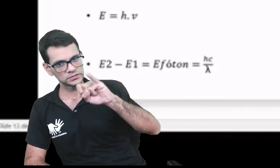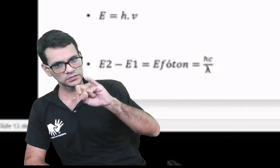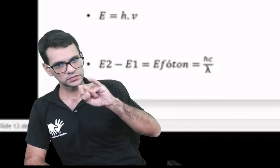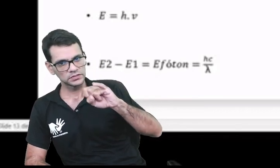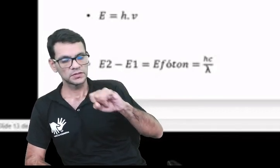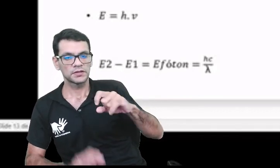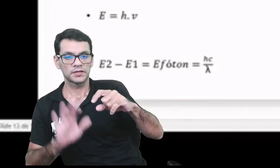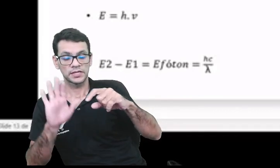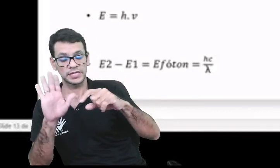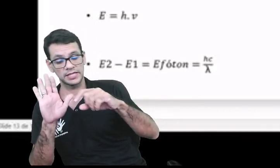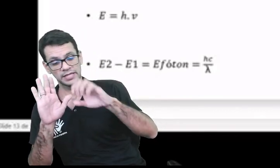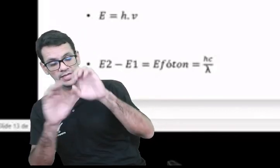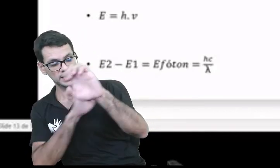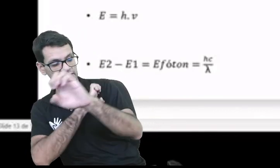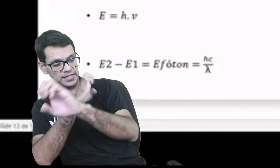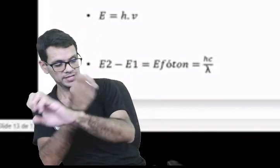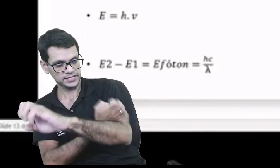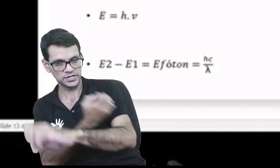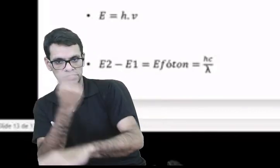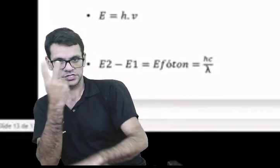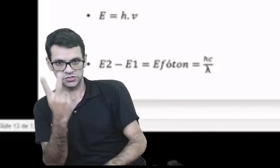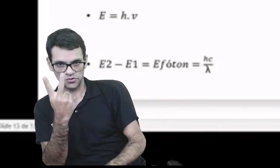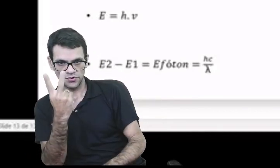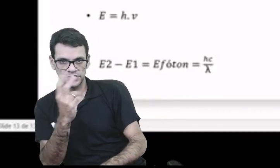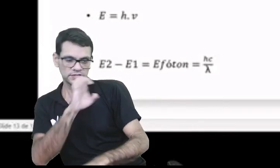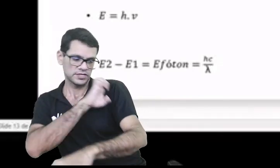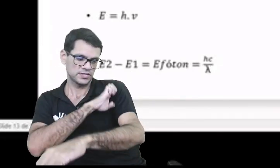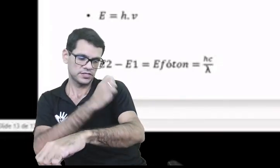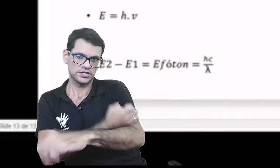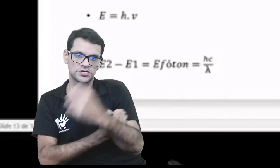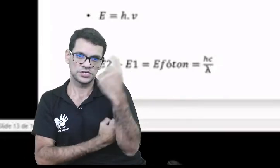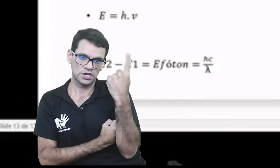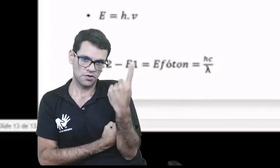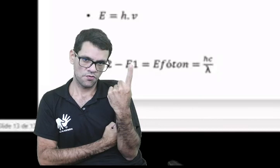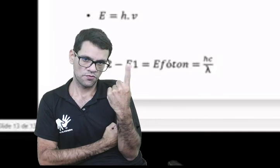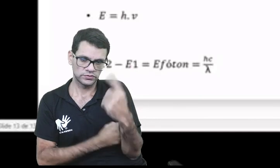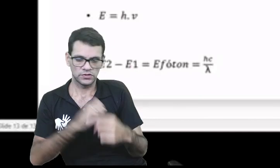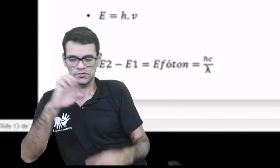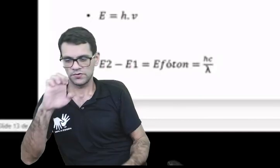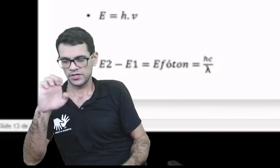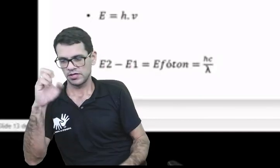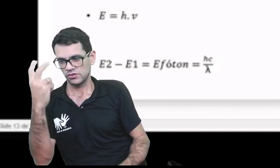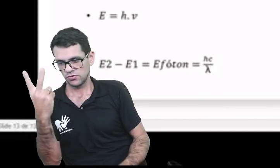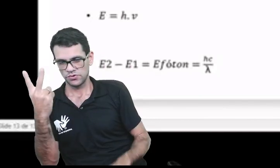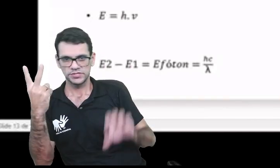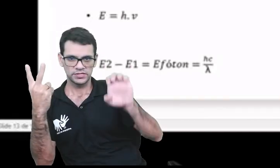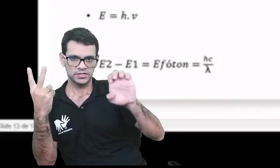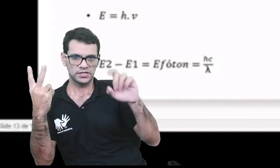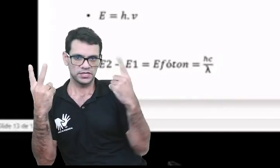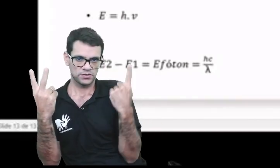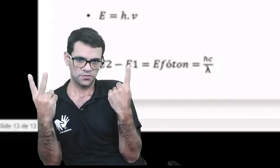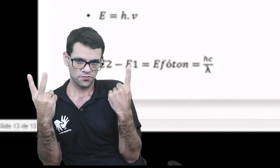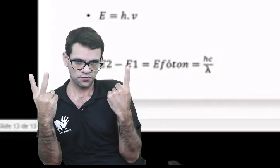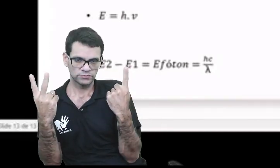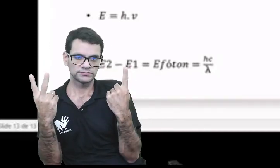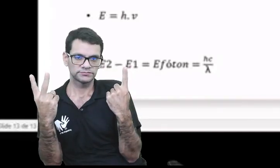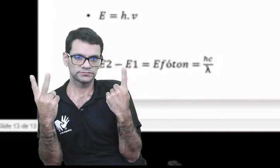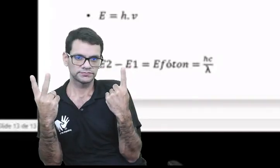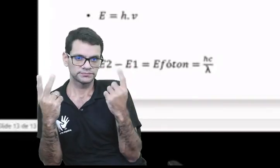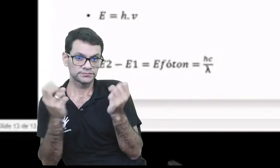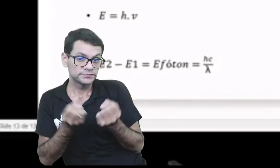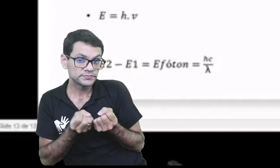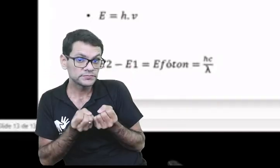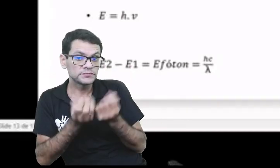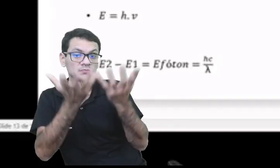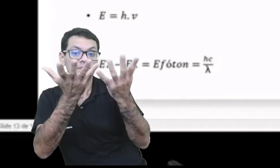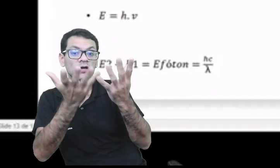1, eu vou ter a energia do fóton, que é a luz que foi emitida. Então, ele libera, quando ele